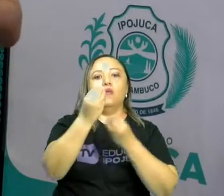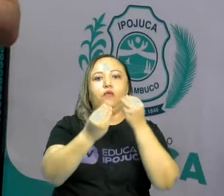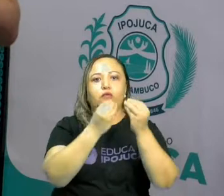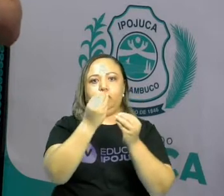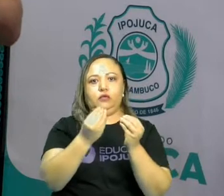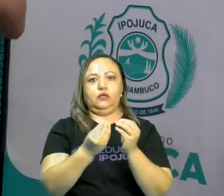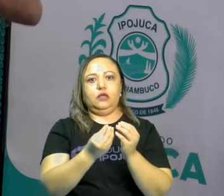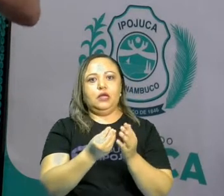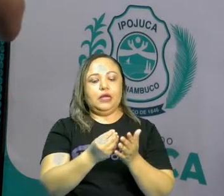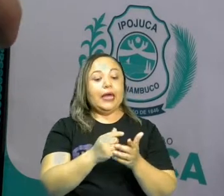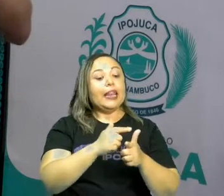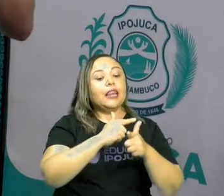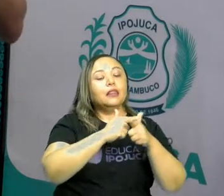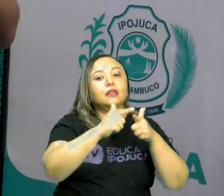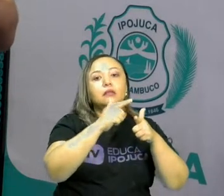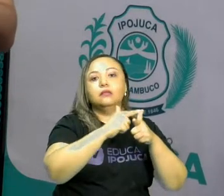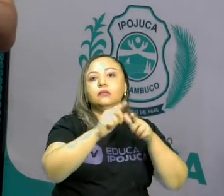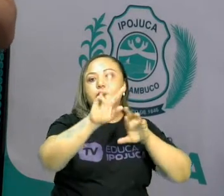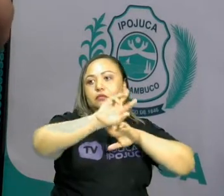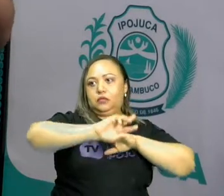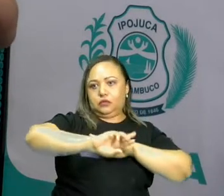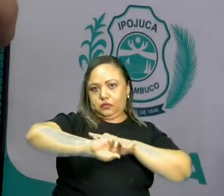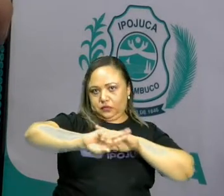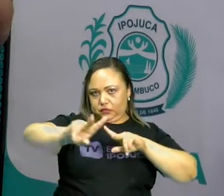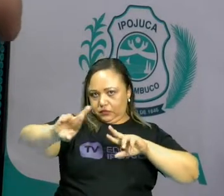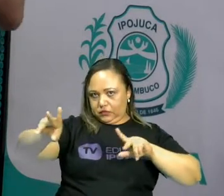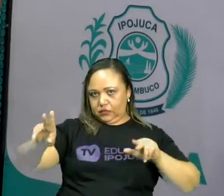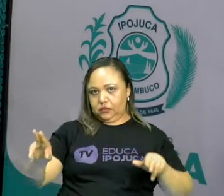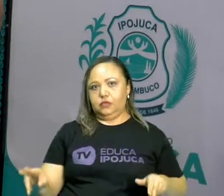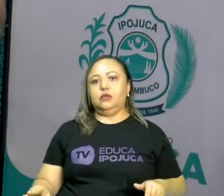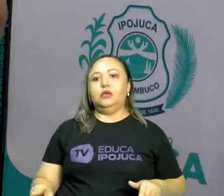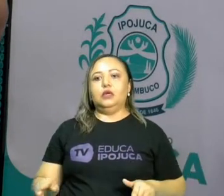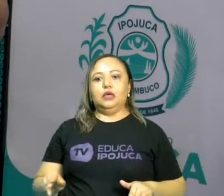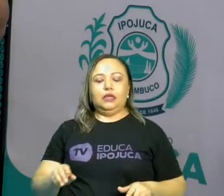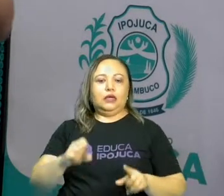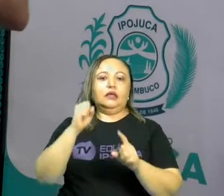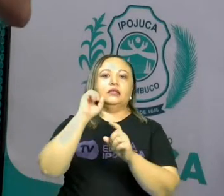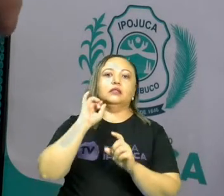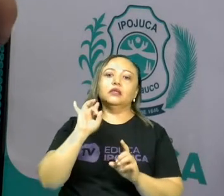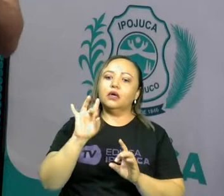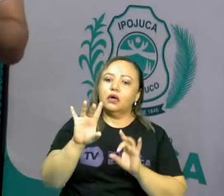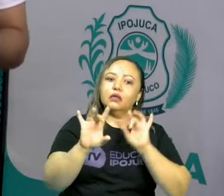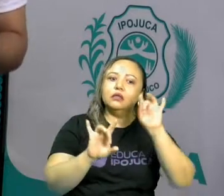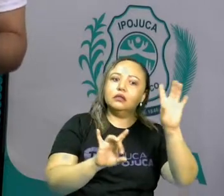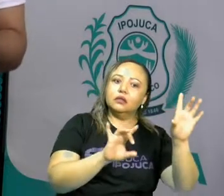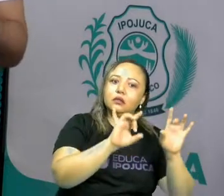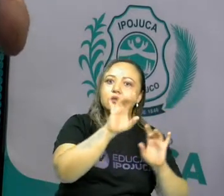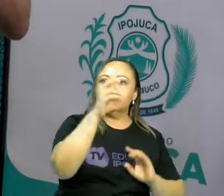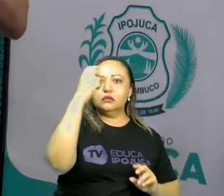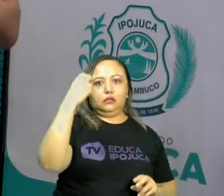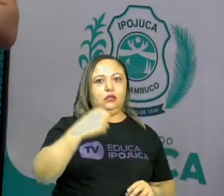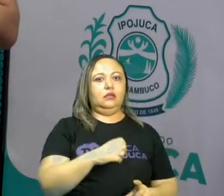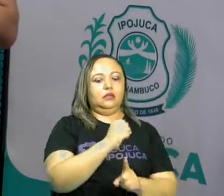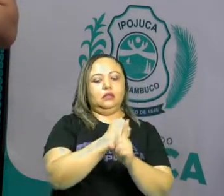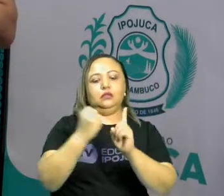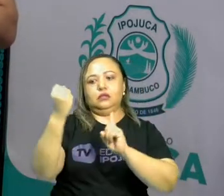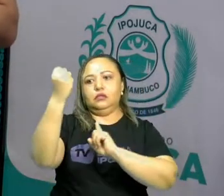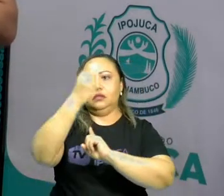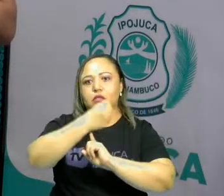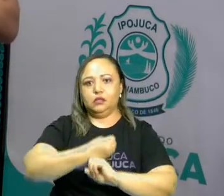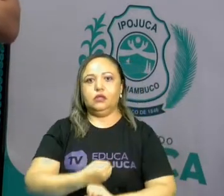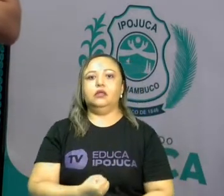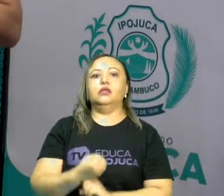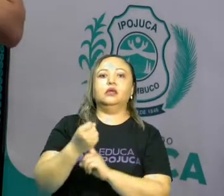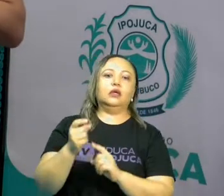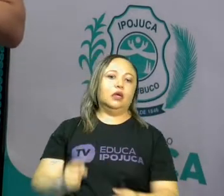dividido vir maneiras diferentes de acordo com a sociedade tá diferentes sociedades elas marcam